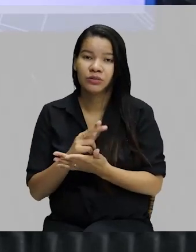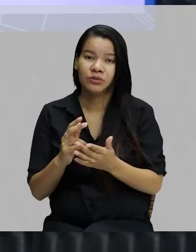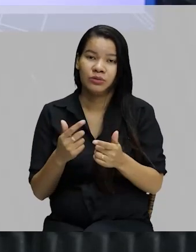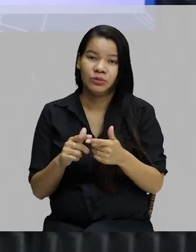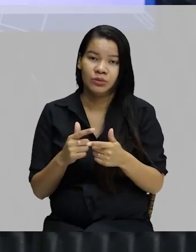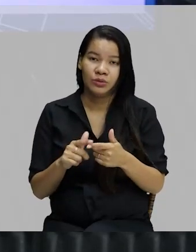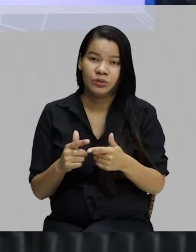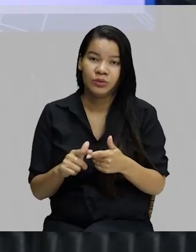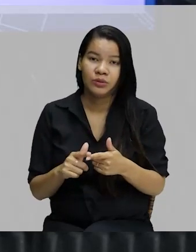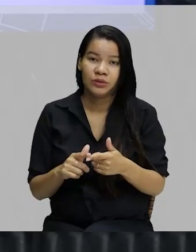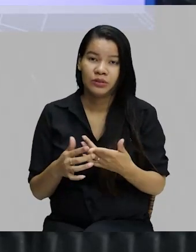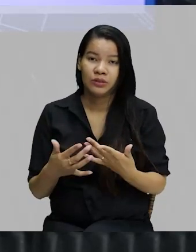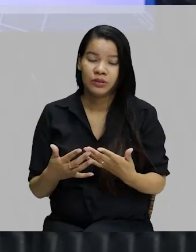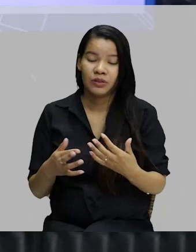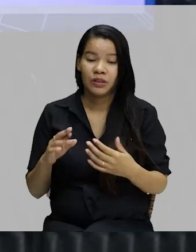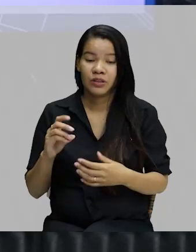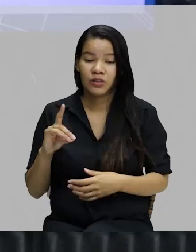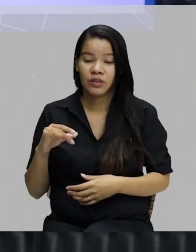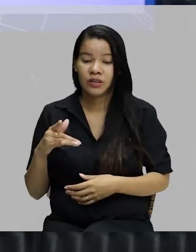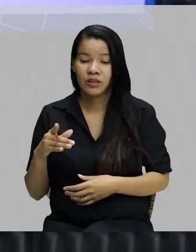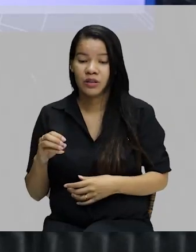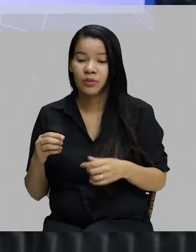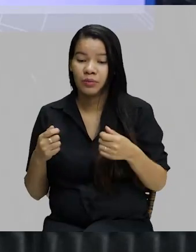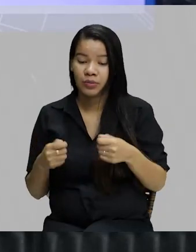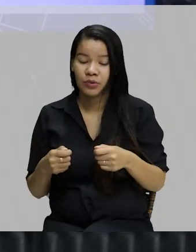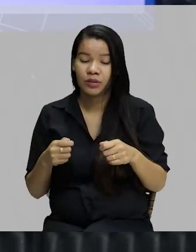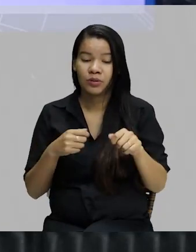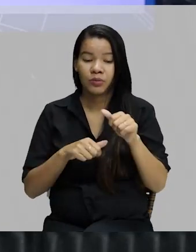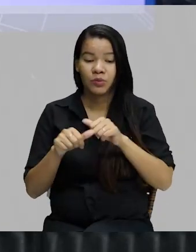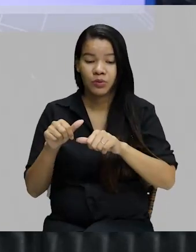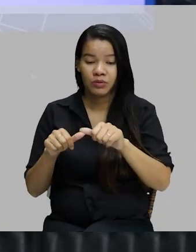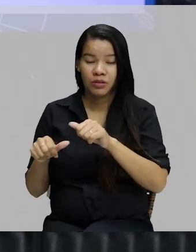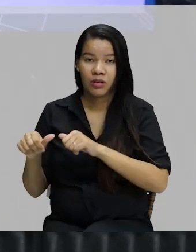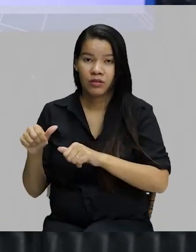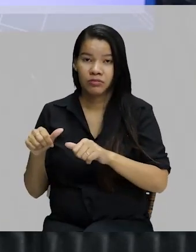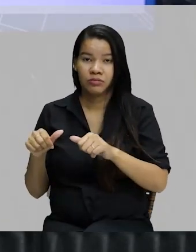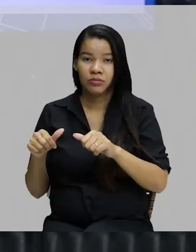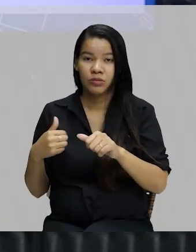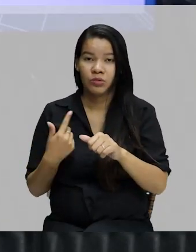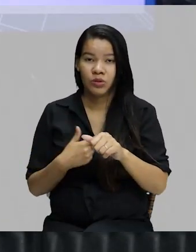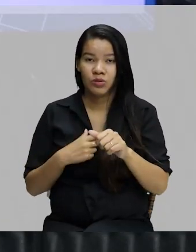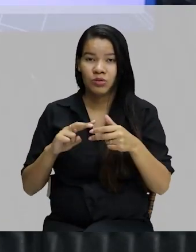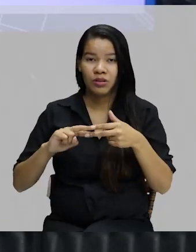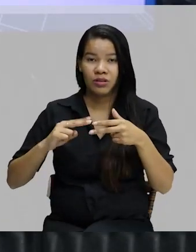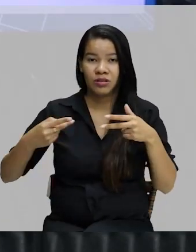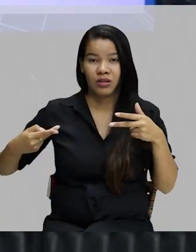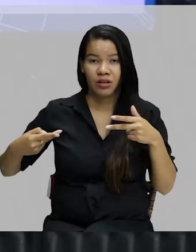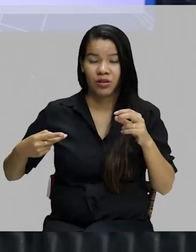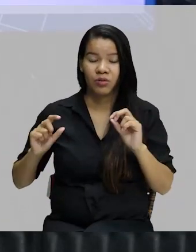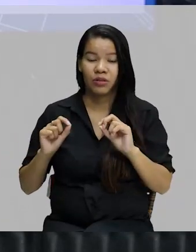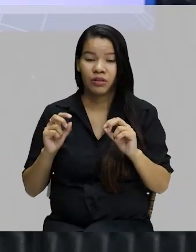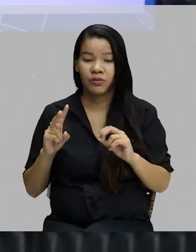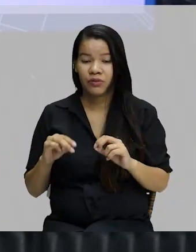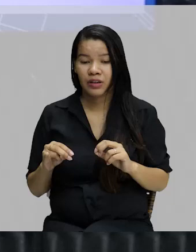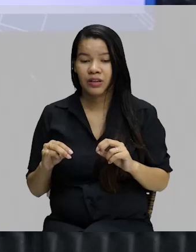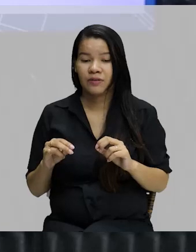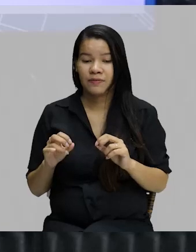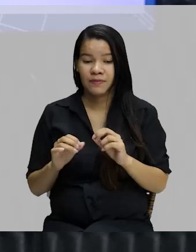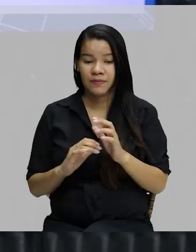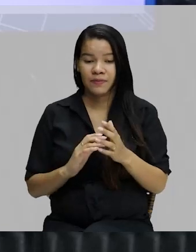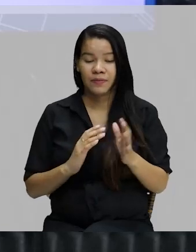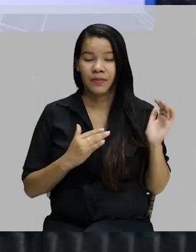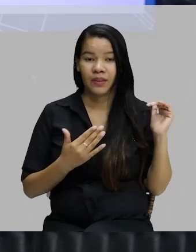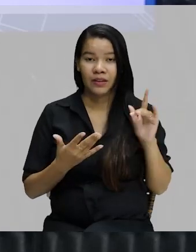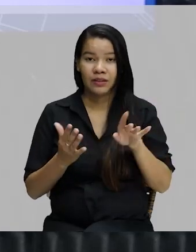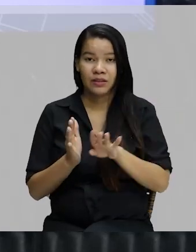pode modificar, ok, os componentes do nosso DNA. Isso vai gerar muitas anomalias,